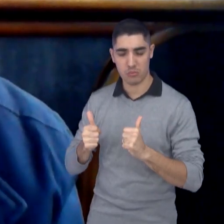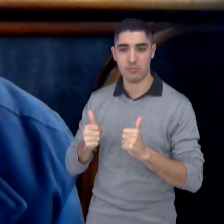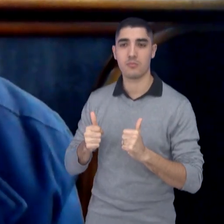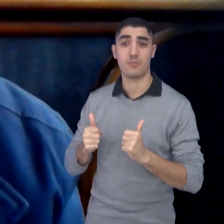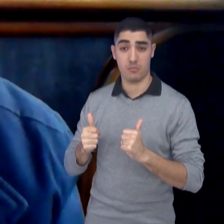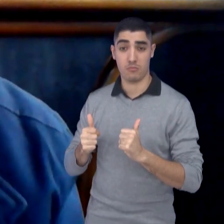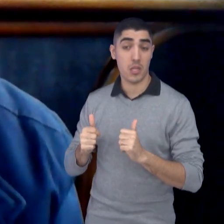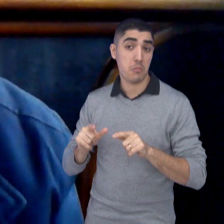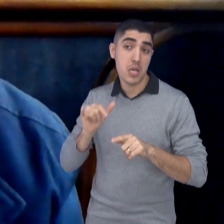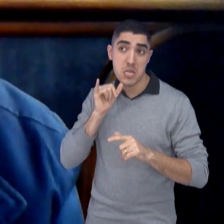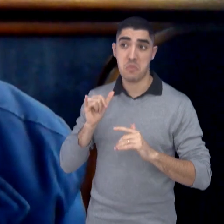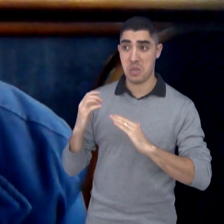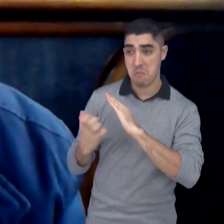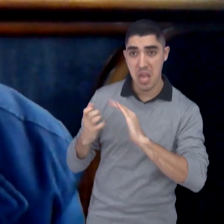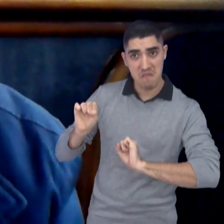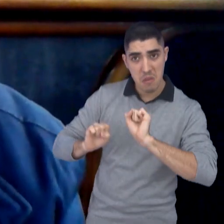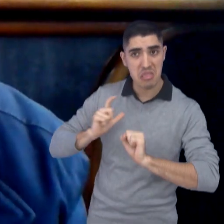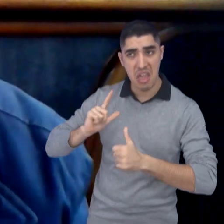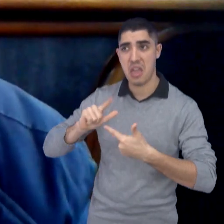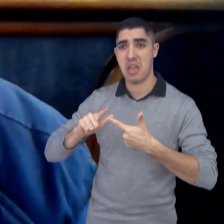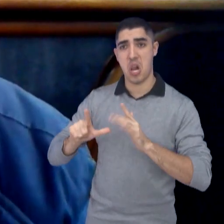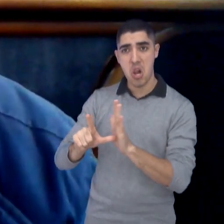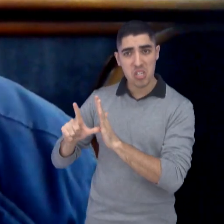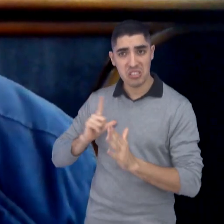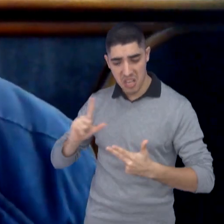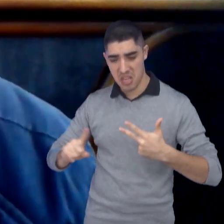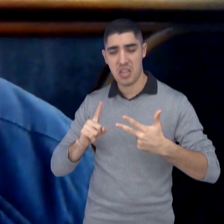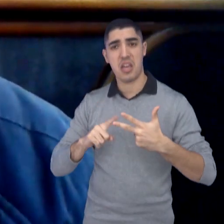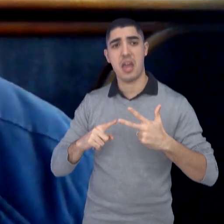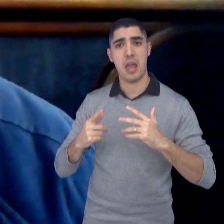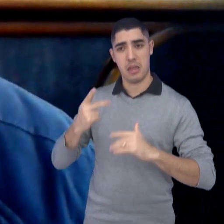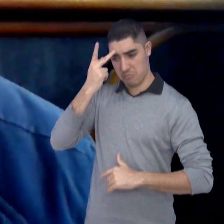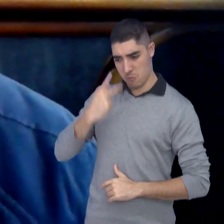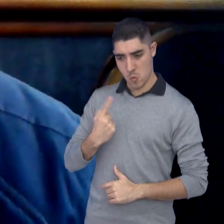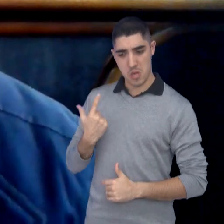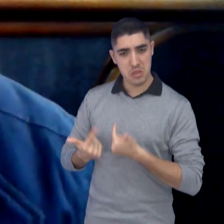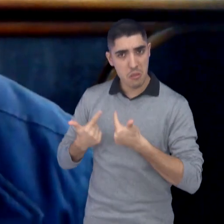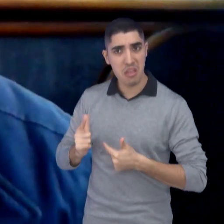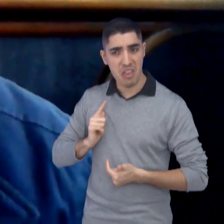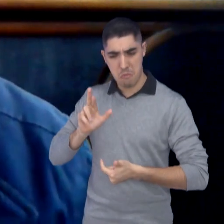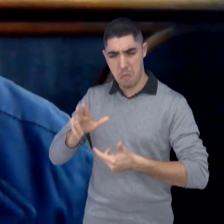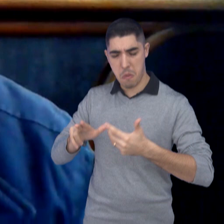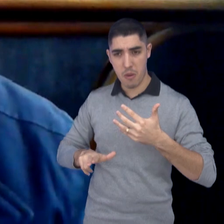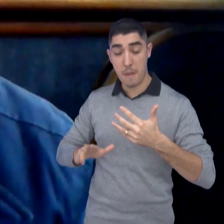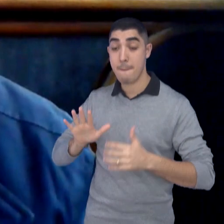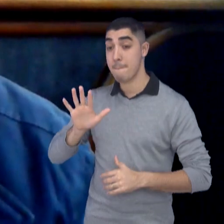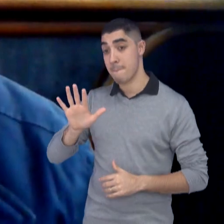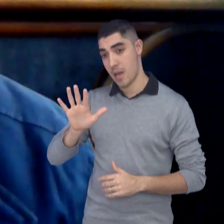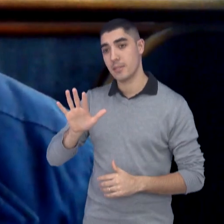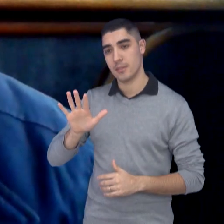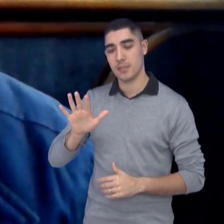da indústria, tem, do comércio, tem, prestação de serviço, tem, e vai por aí afora. Então, São